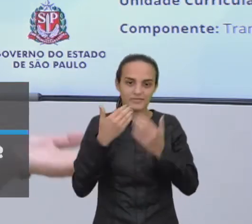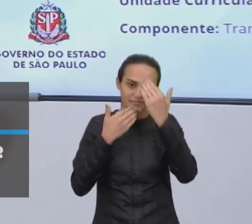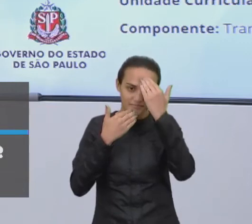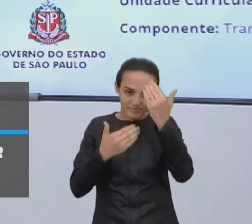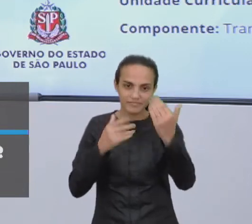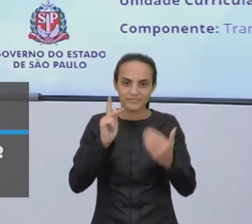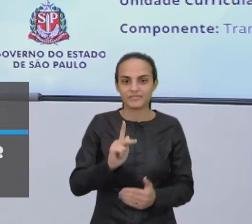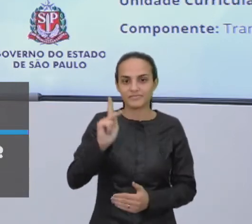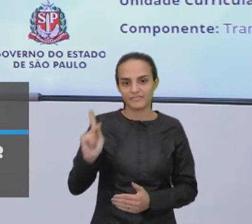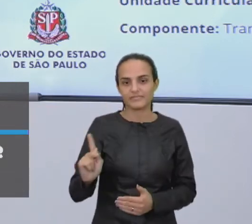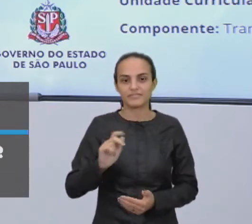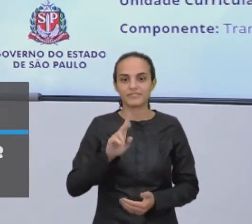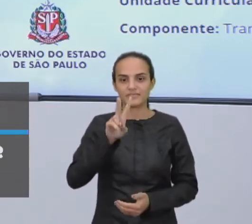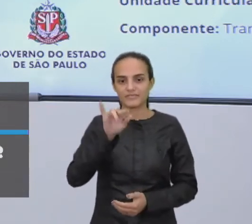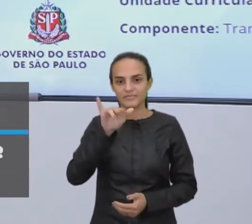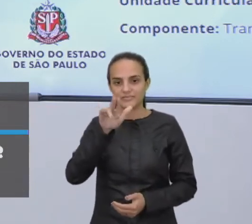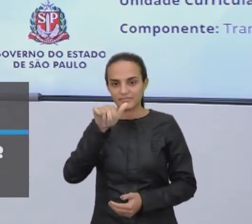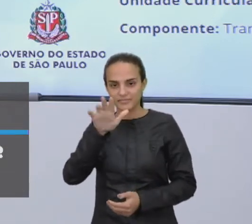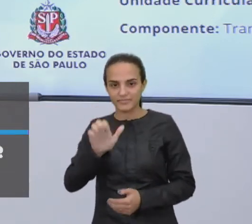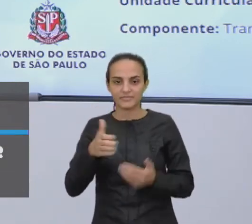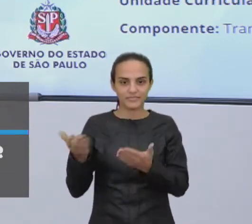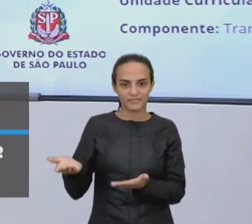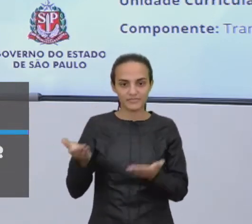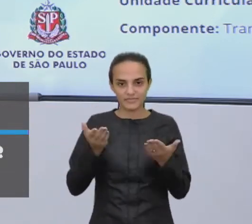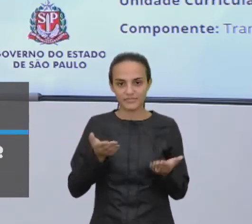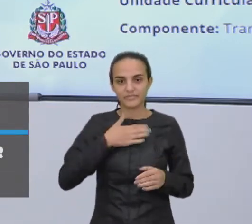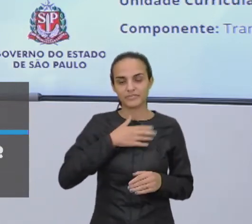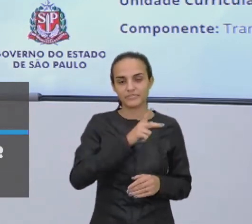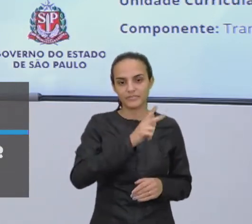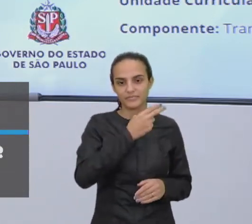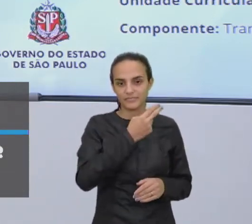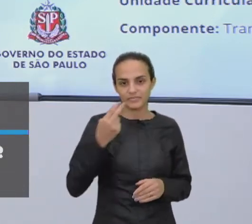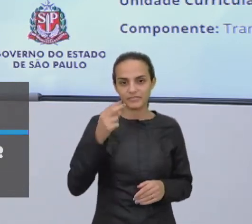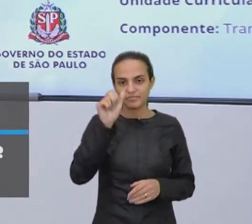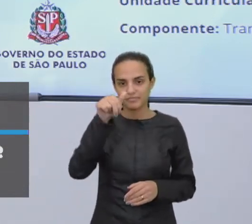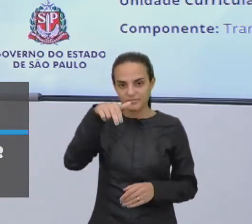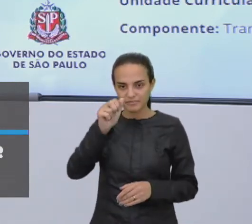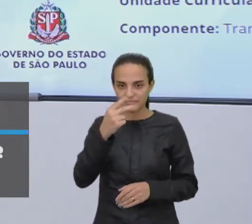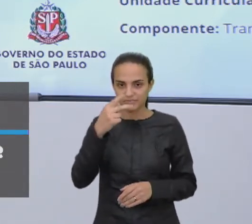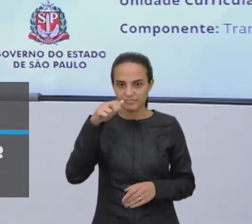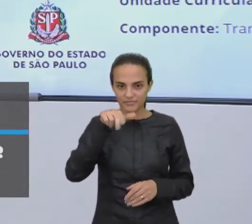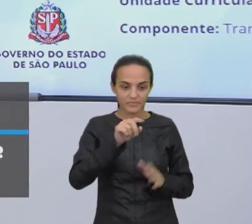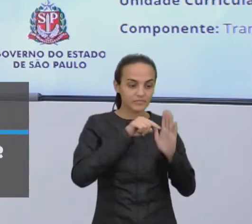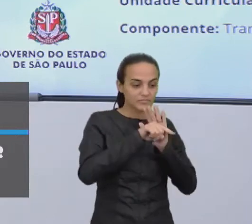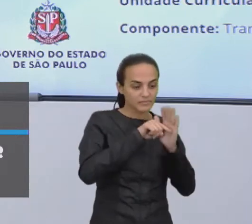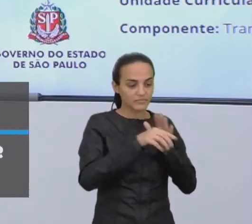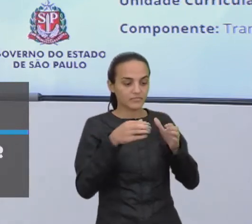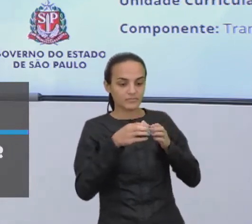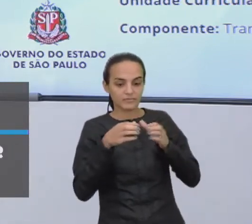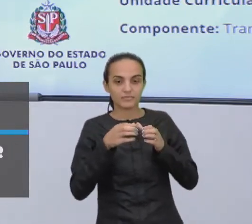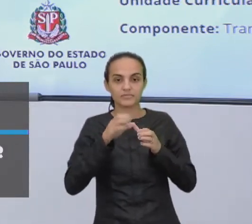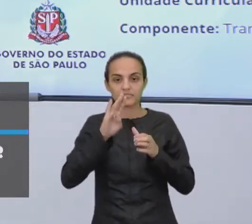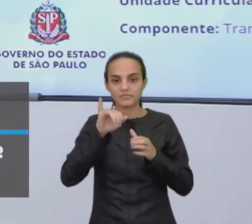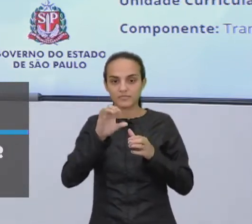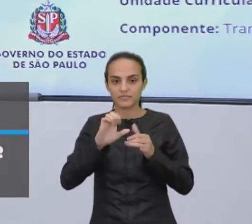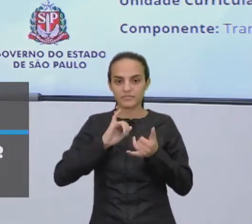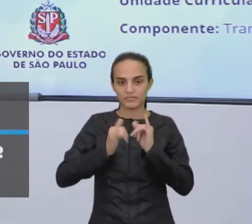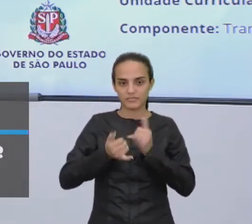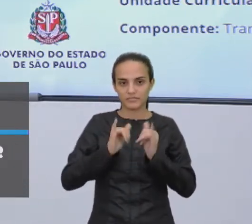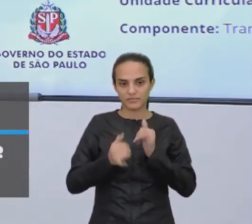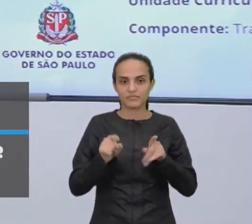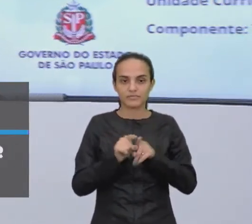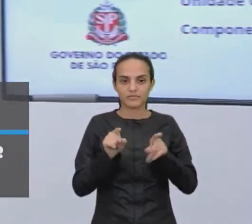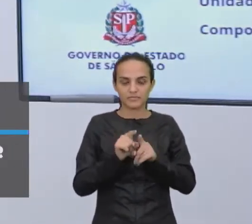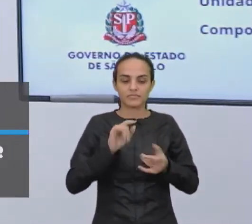Agradeço a professora Viviane pelo convite. Meu nome é Ana Paula, eu sou pesquisadora do Laboratório de Bioenergia e